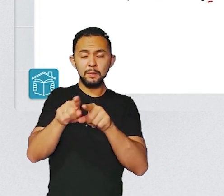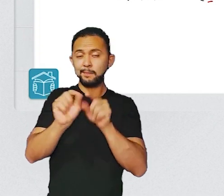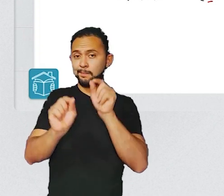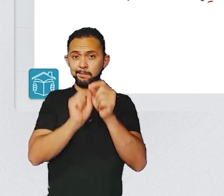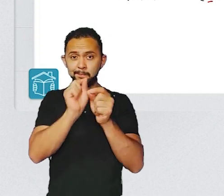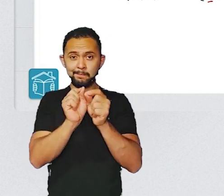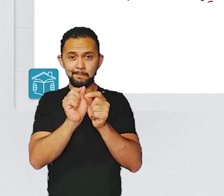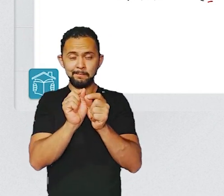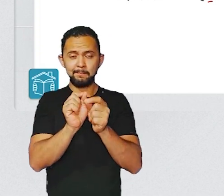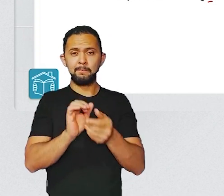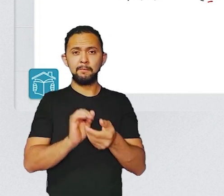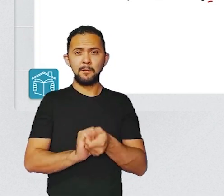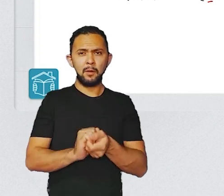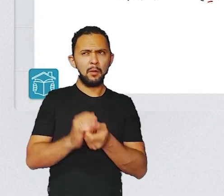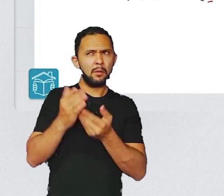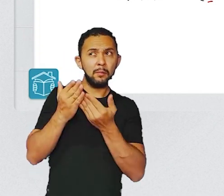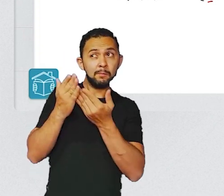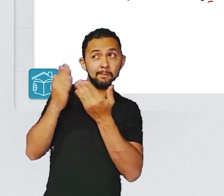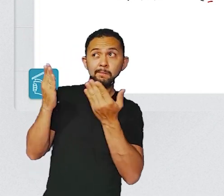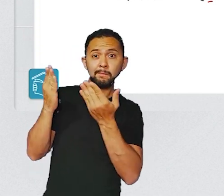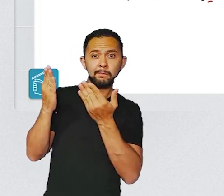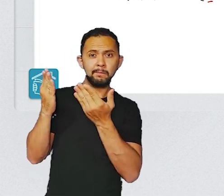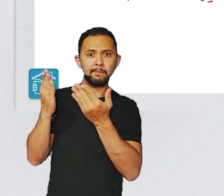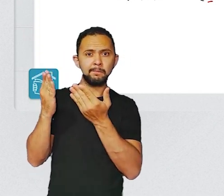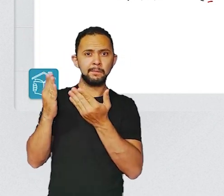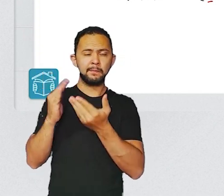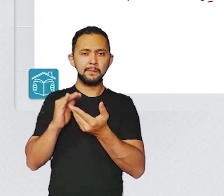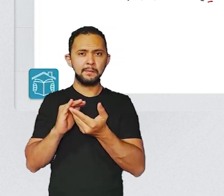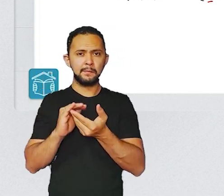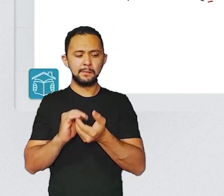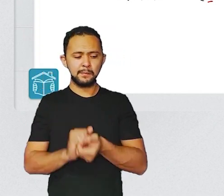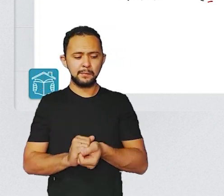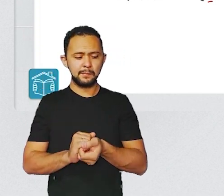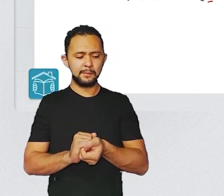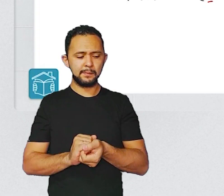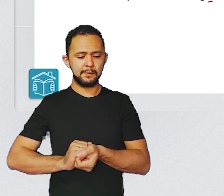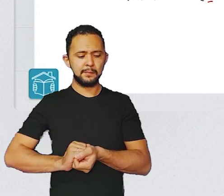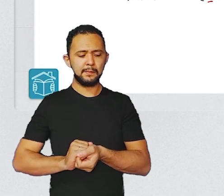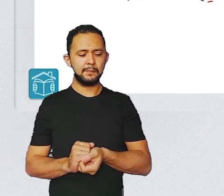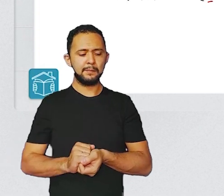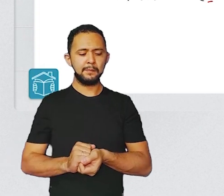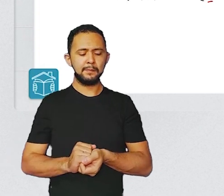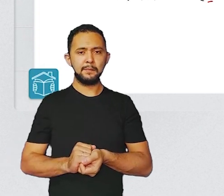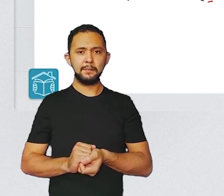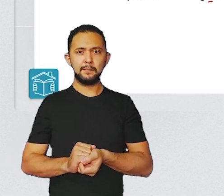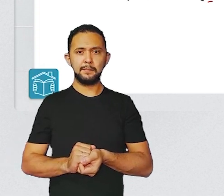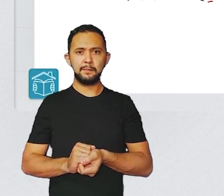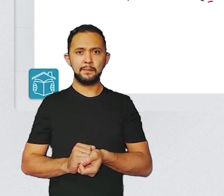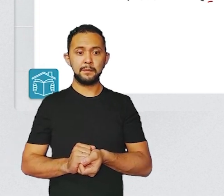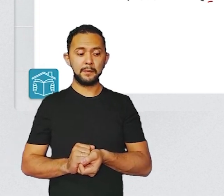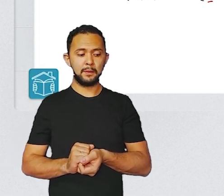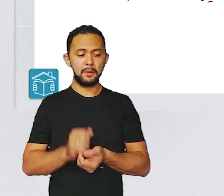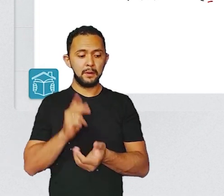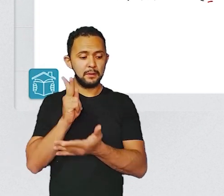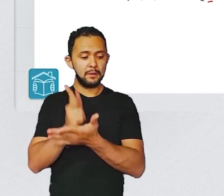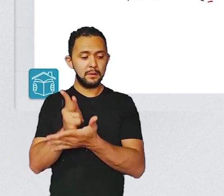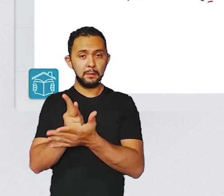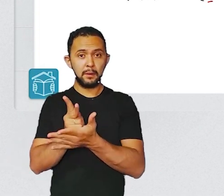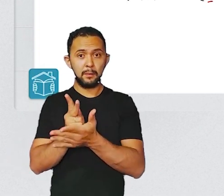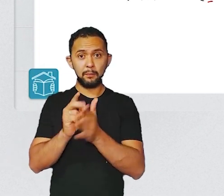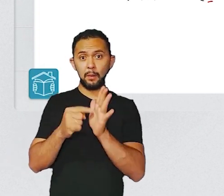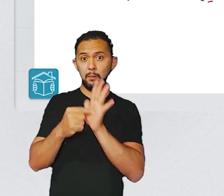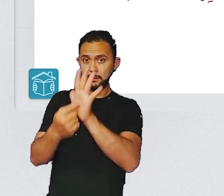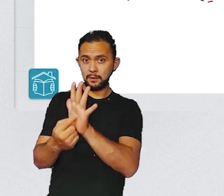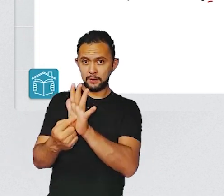uma coisinha, um detalhe, tá bom? Pode ser um detalhe sutil, mas eu quero que vocês notem aí. Se vocês verem, quando eu coloquei os múltiplos de 3,